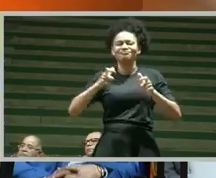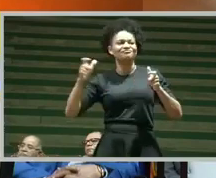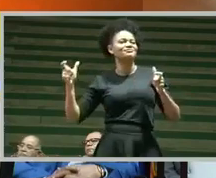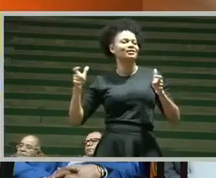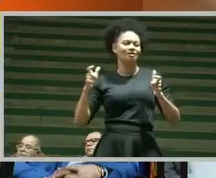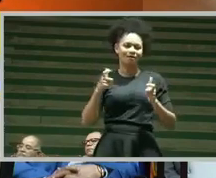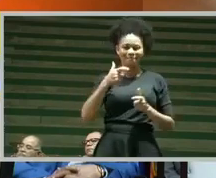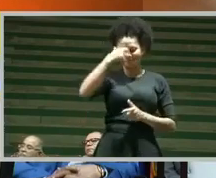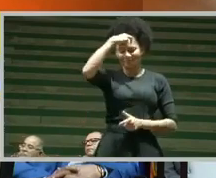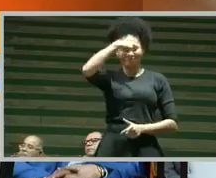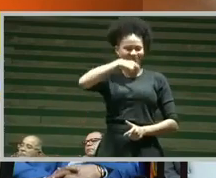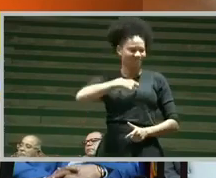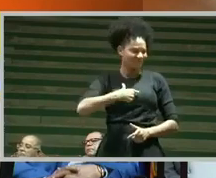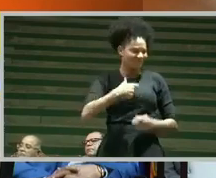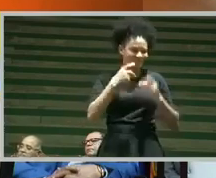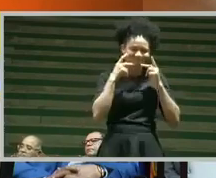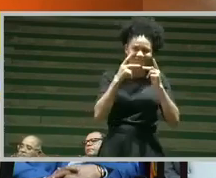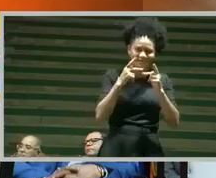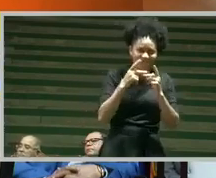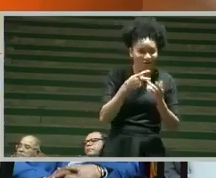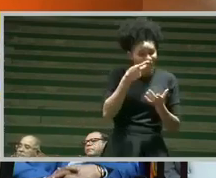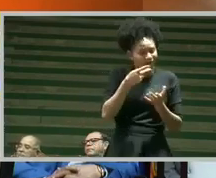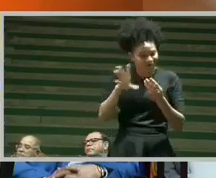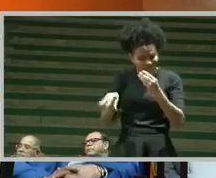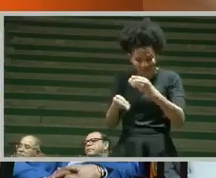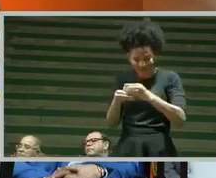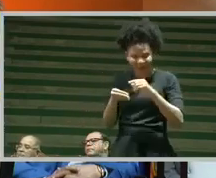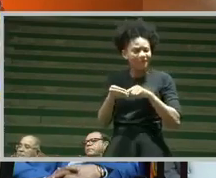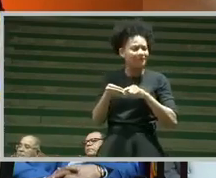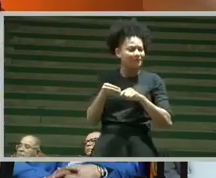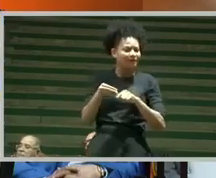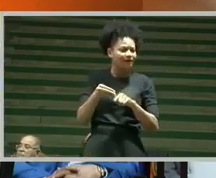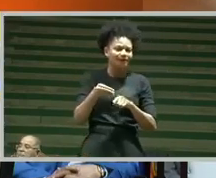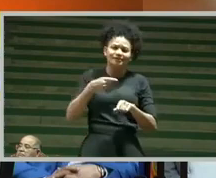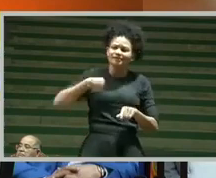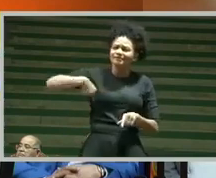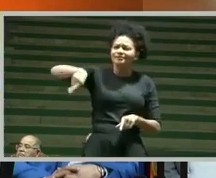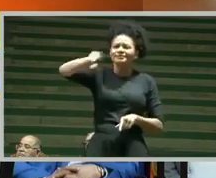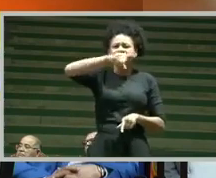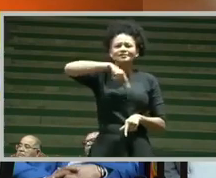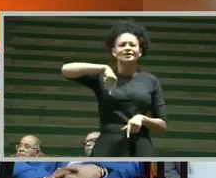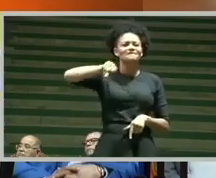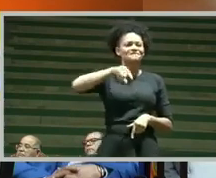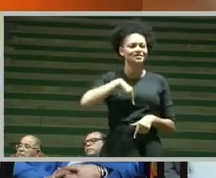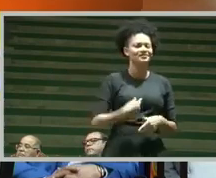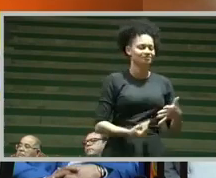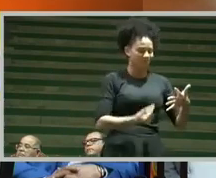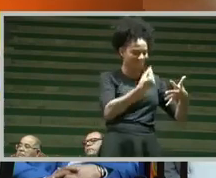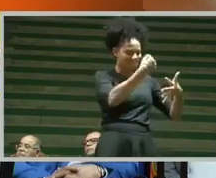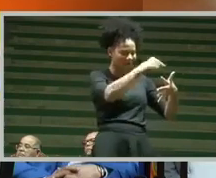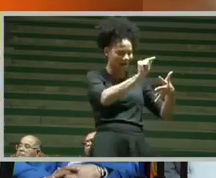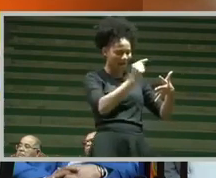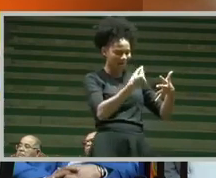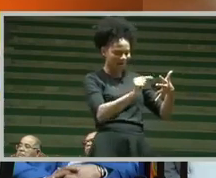Eu diria até mais sobre esse salmo. Se fizéssemos aqui uma lista